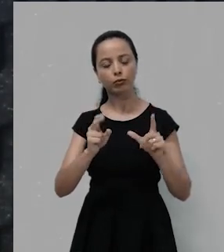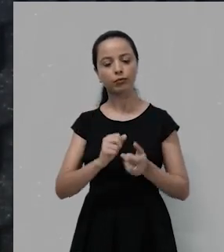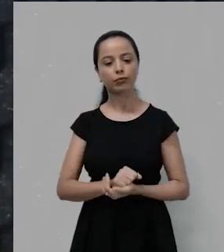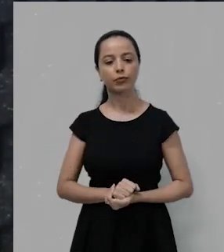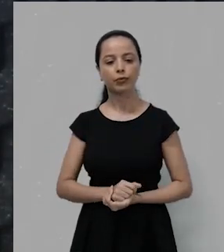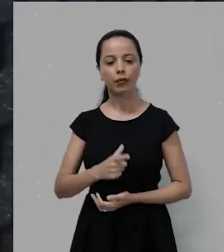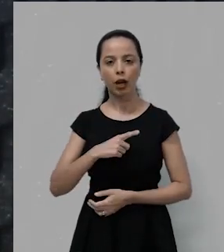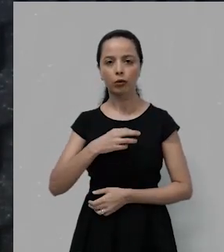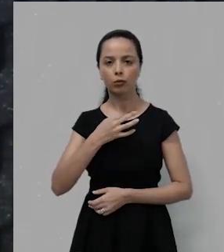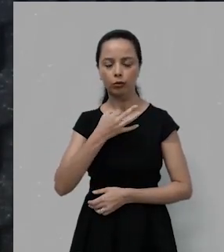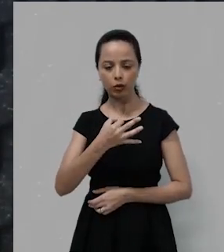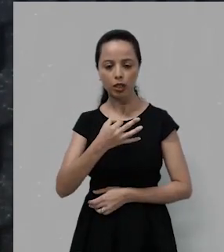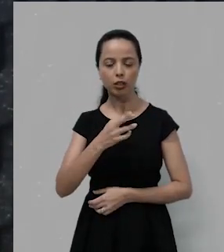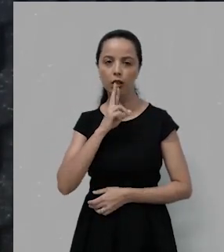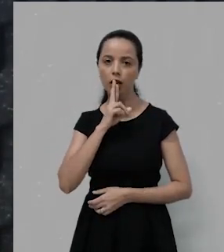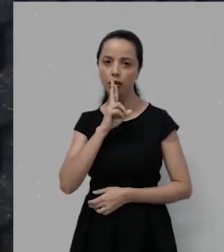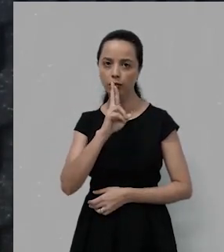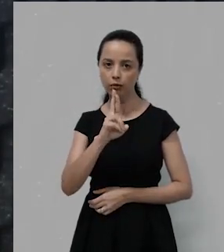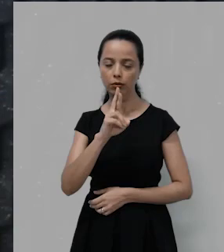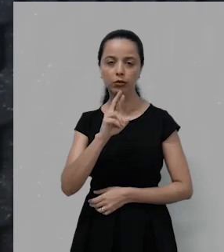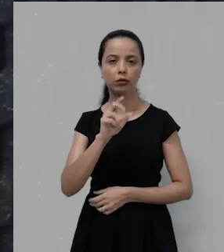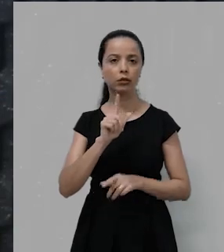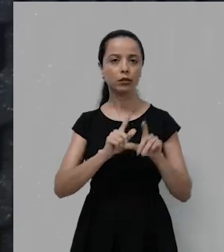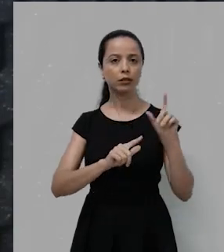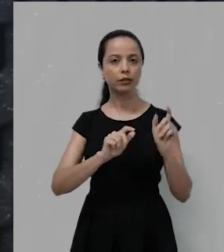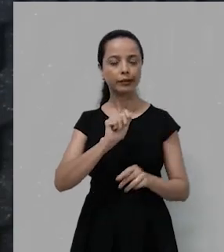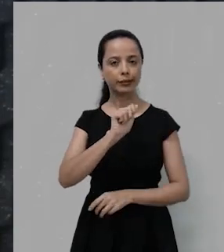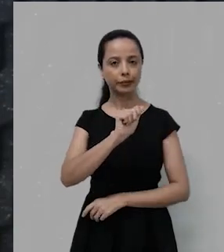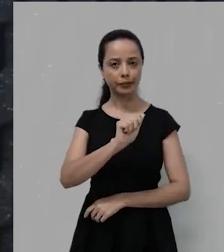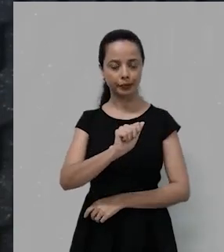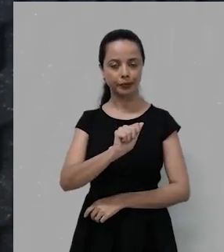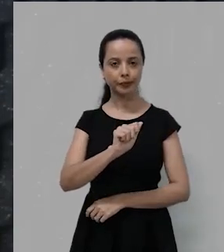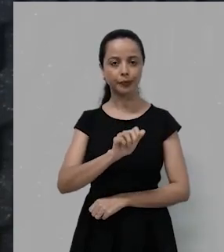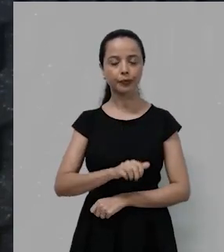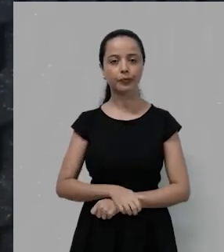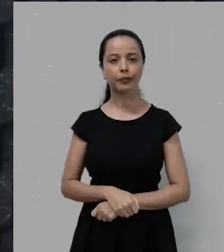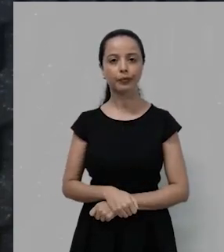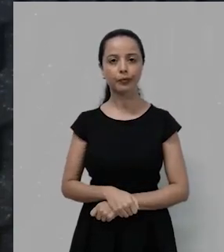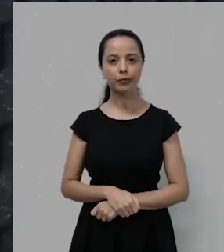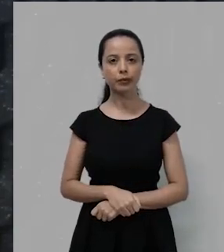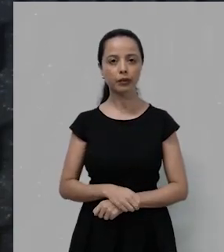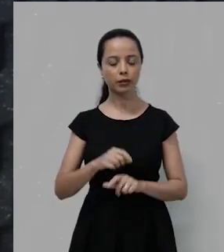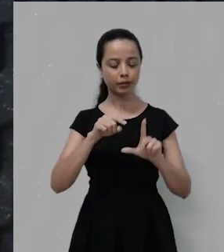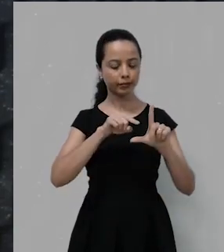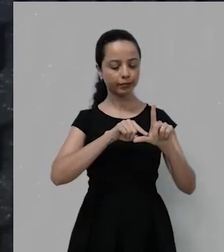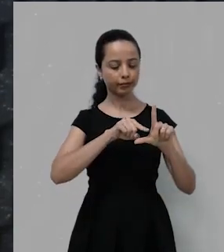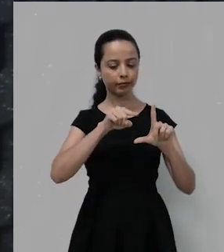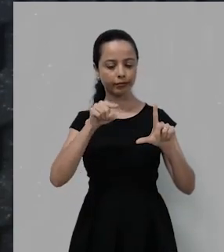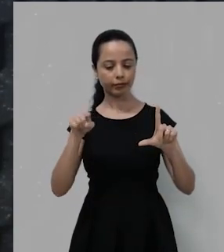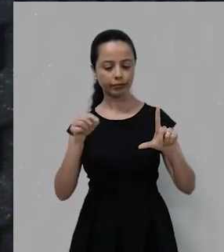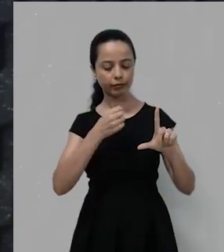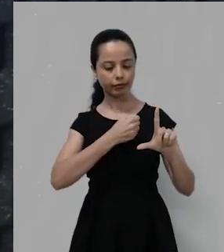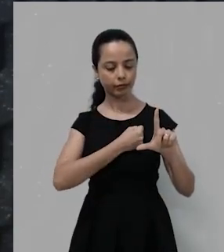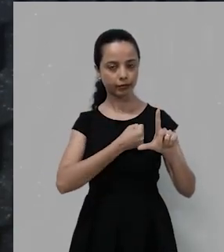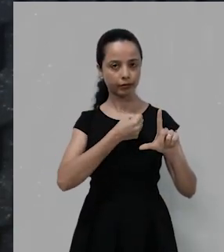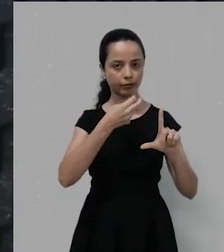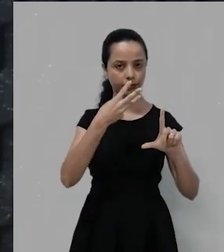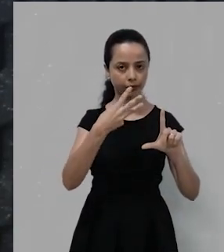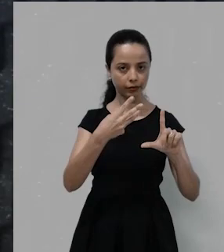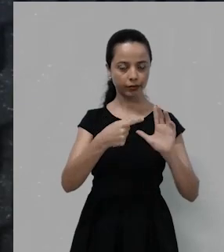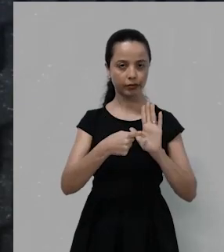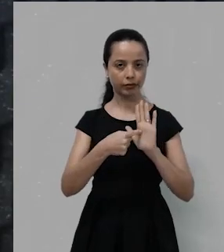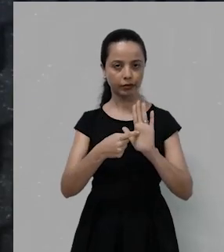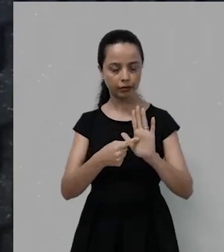de resposta aqui para a letra A. Diz o seguinte, ó, como o gráfico 3 demonstra o